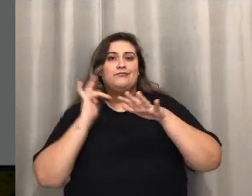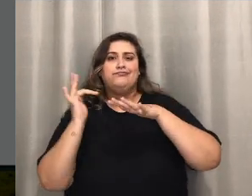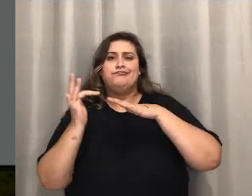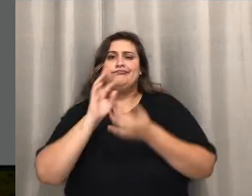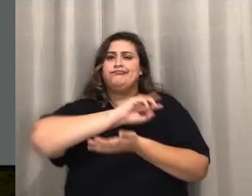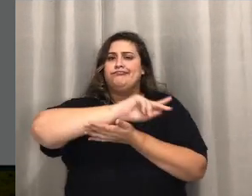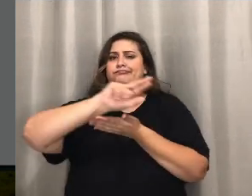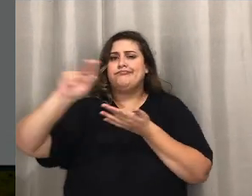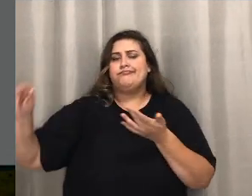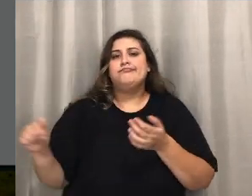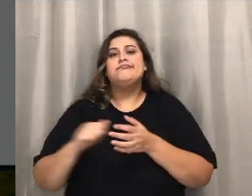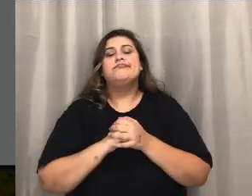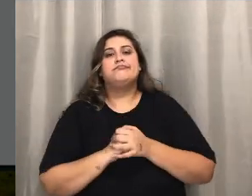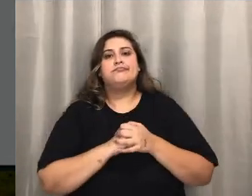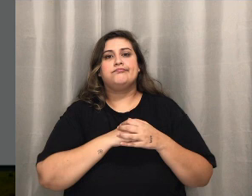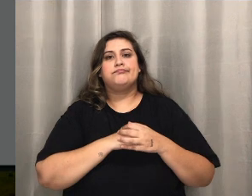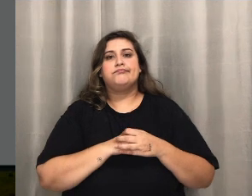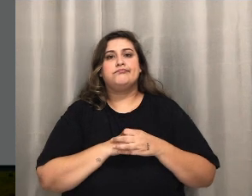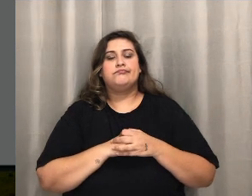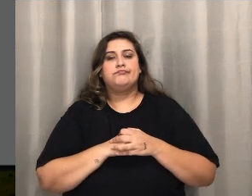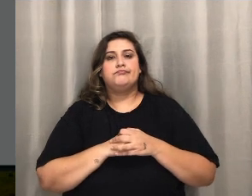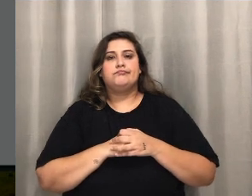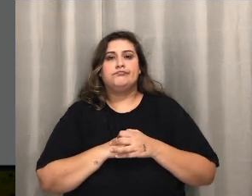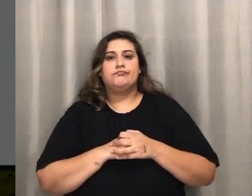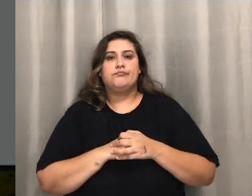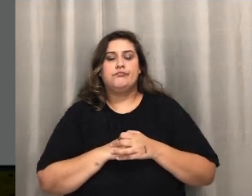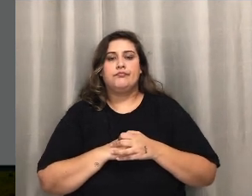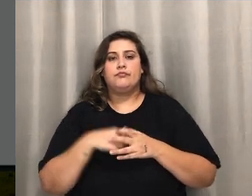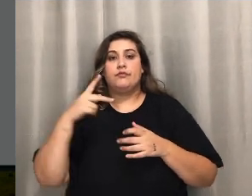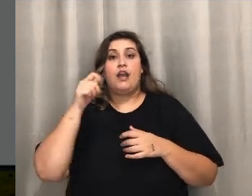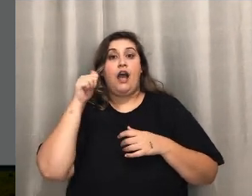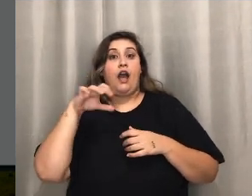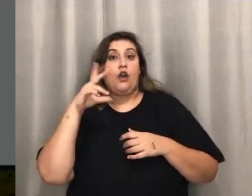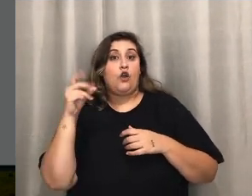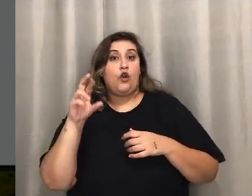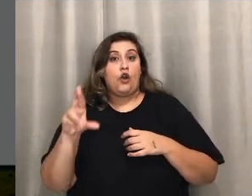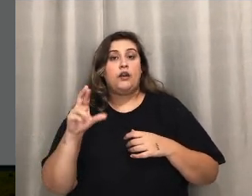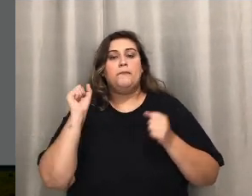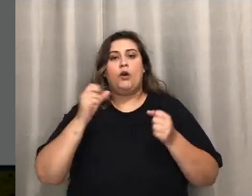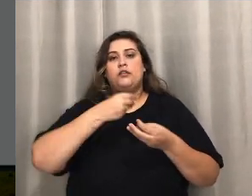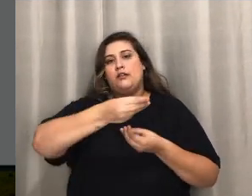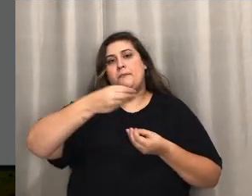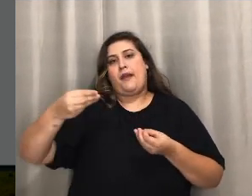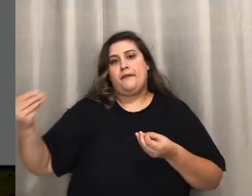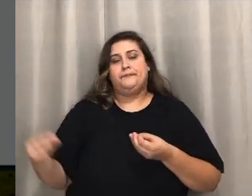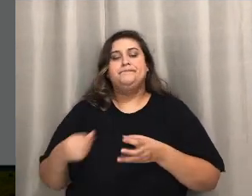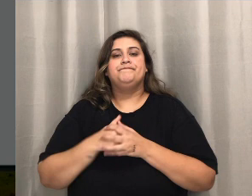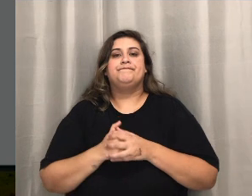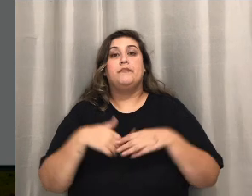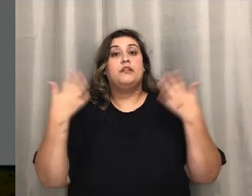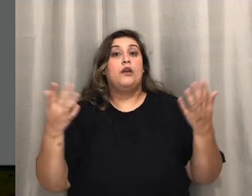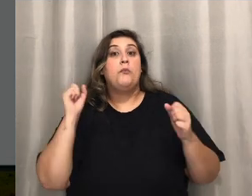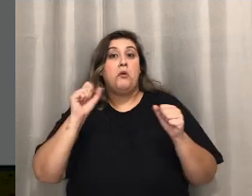ar, ou seja, ele estará nas diferentes plataformas e repositórios que o